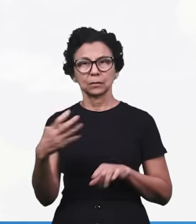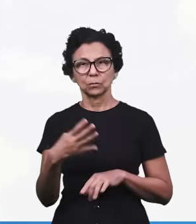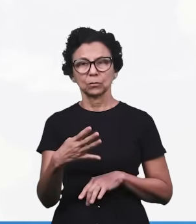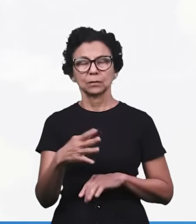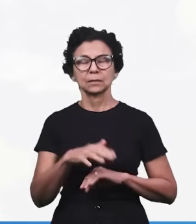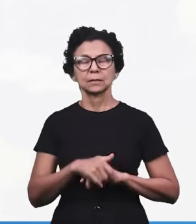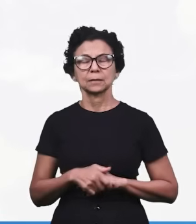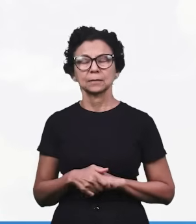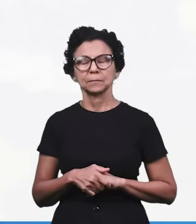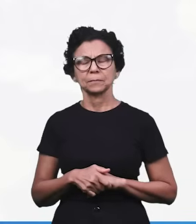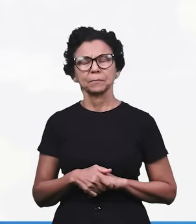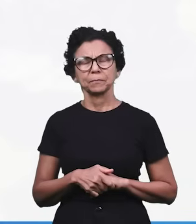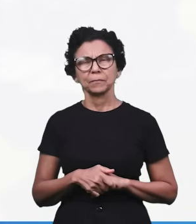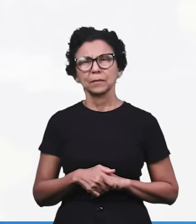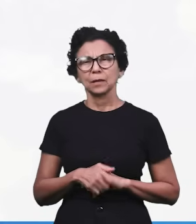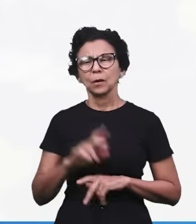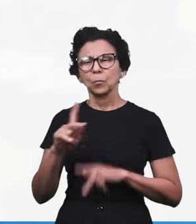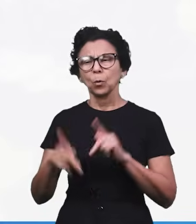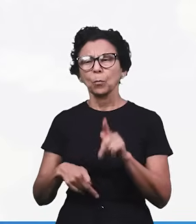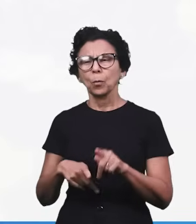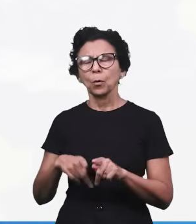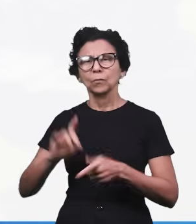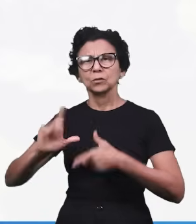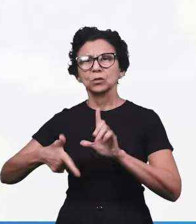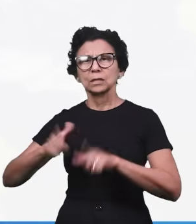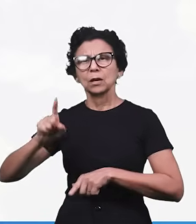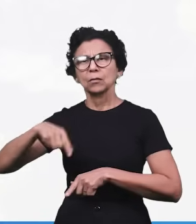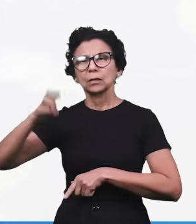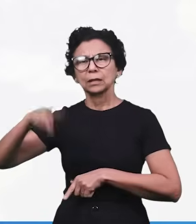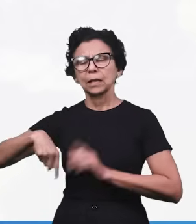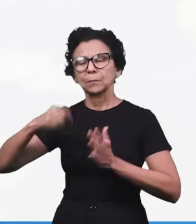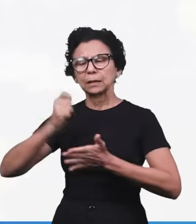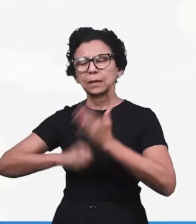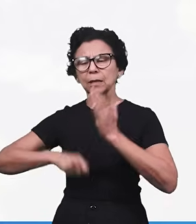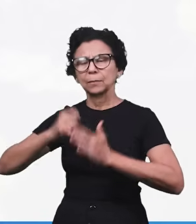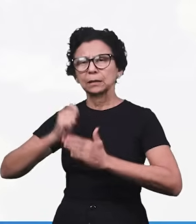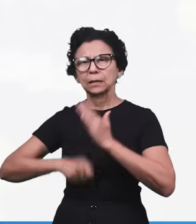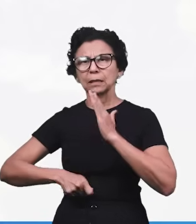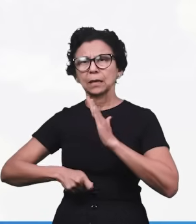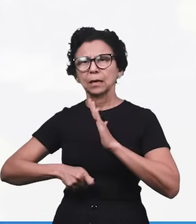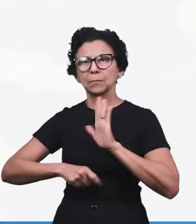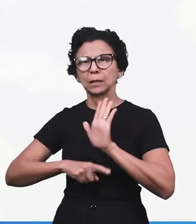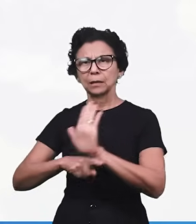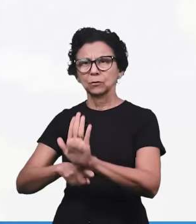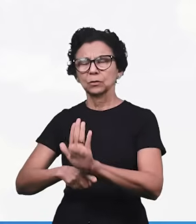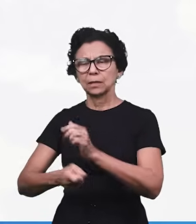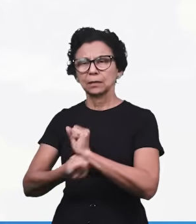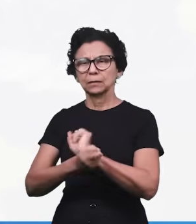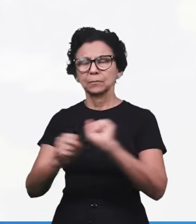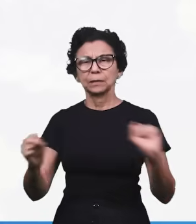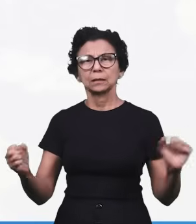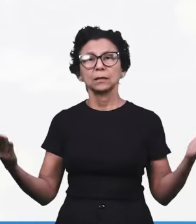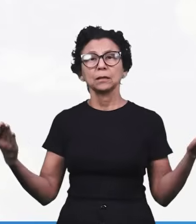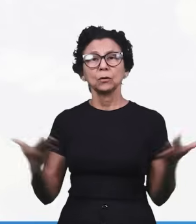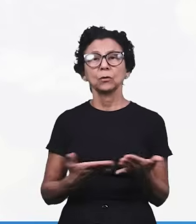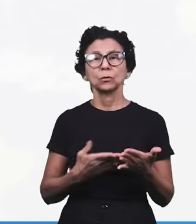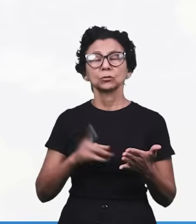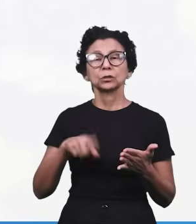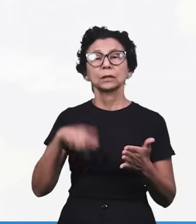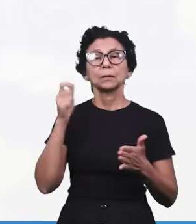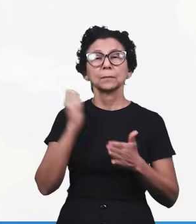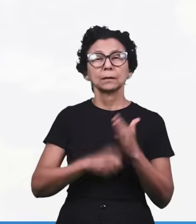e responda: quem lutou pelo povo de Israel e luta por nós para nos tirar deste mundo e nos levar para o